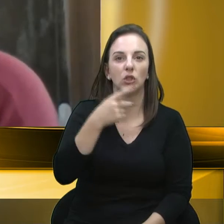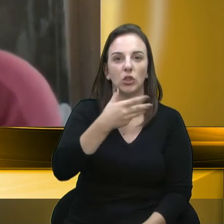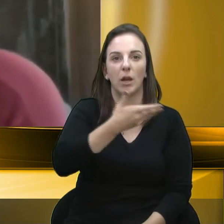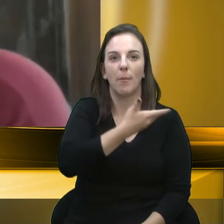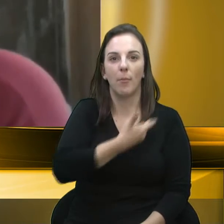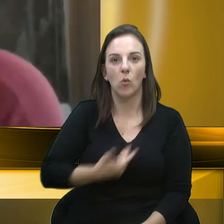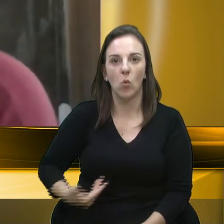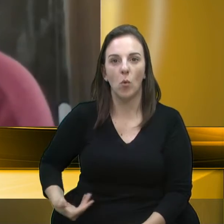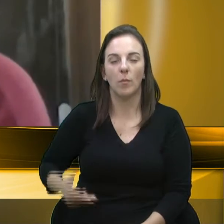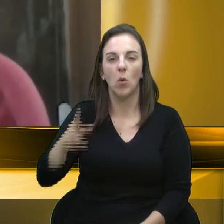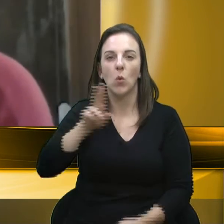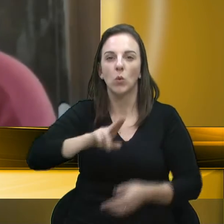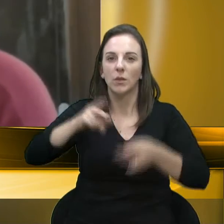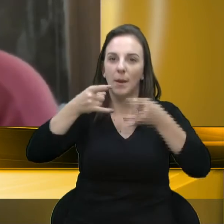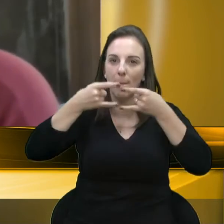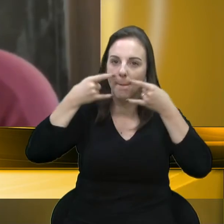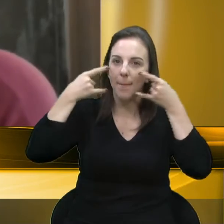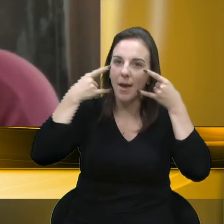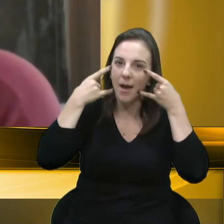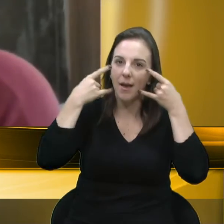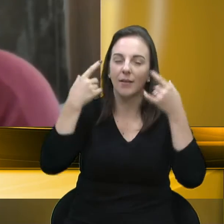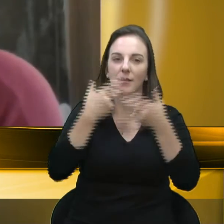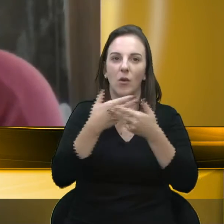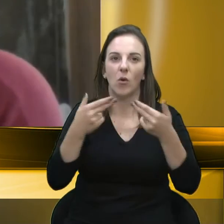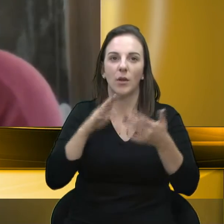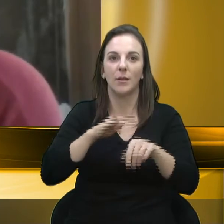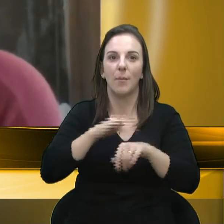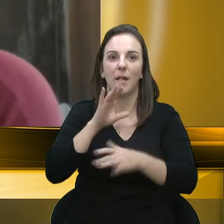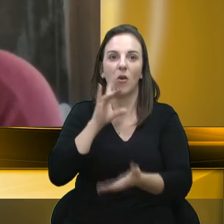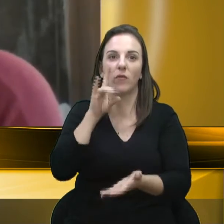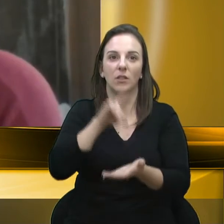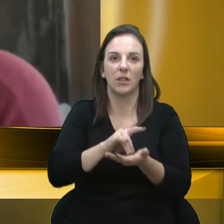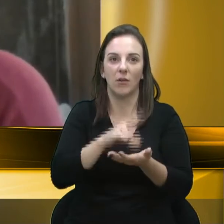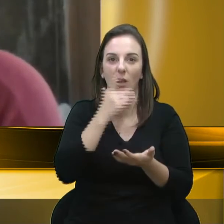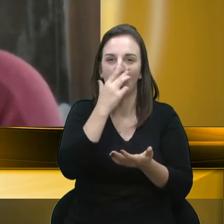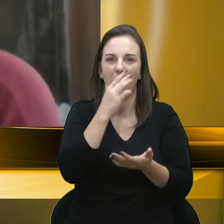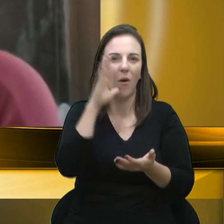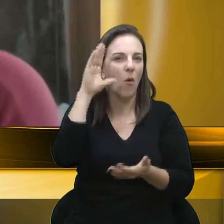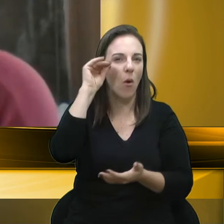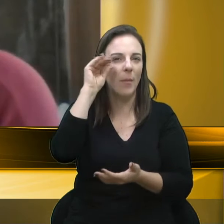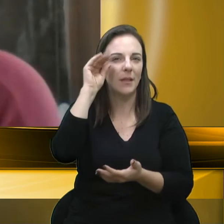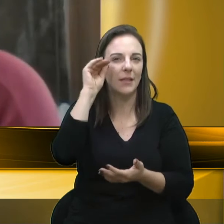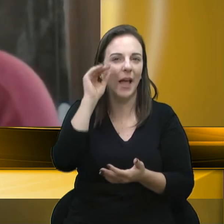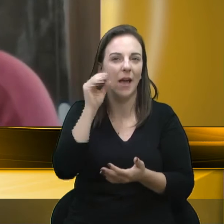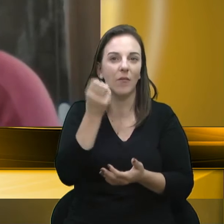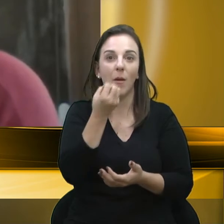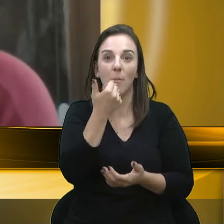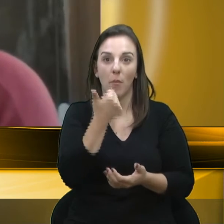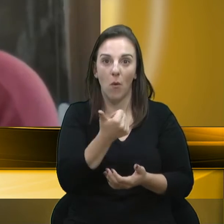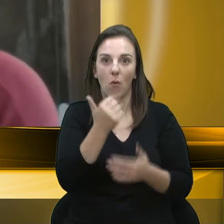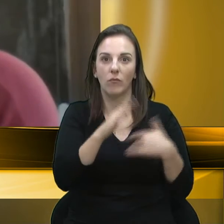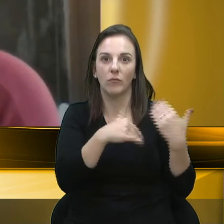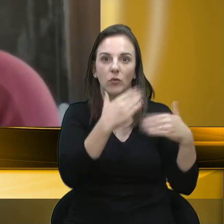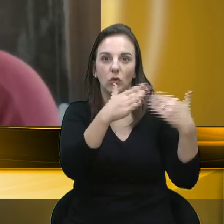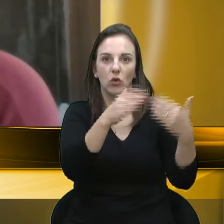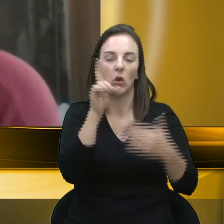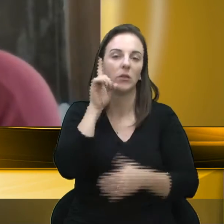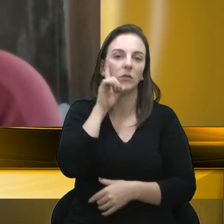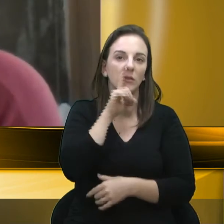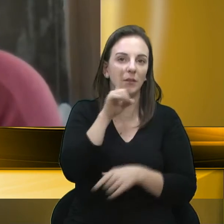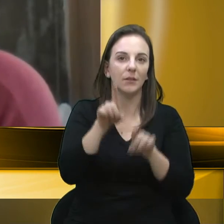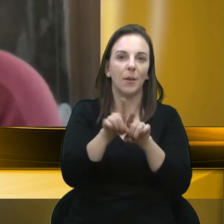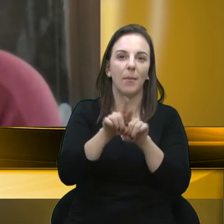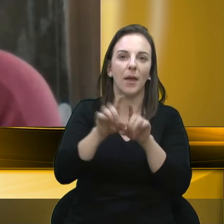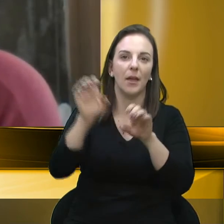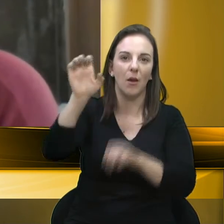linha com os esforços observados na União Europeia e nos Estados Unidos. A controvérsia em